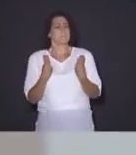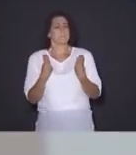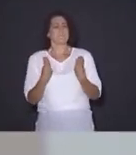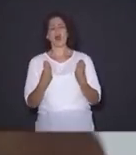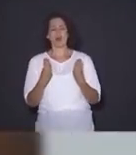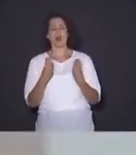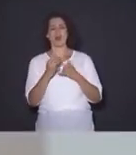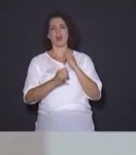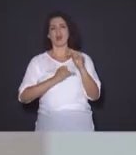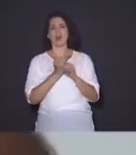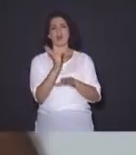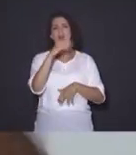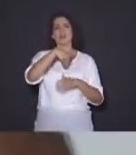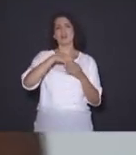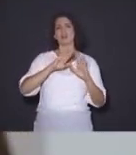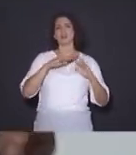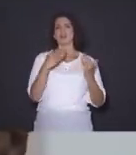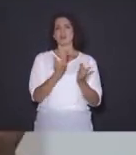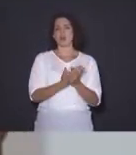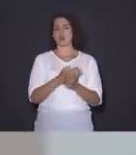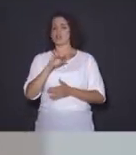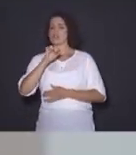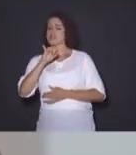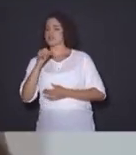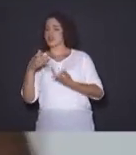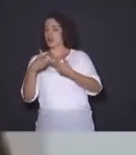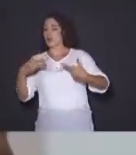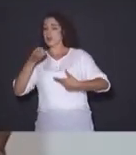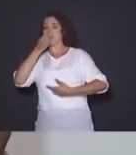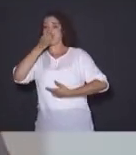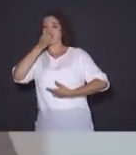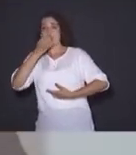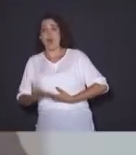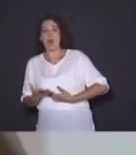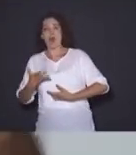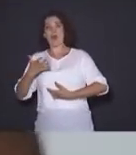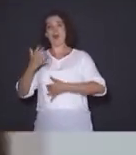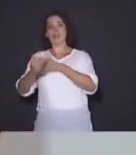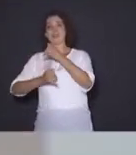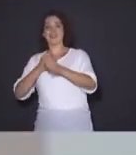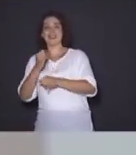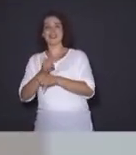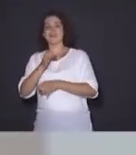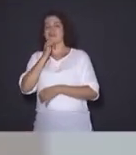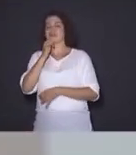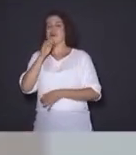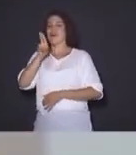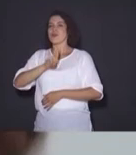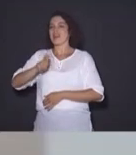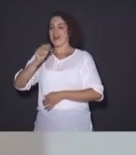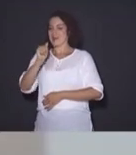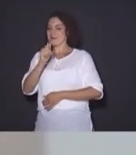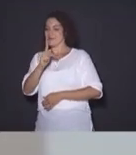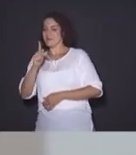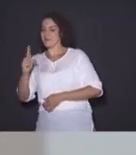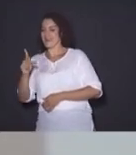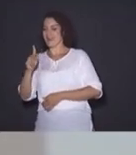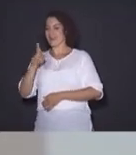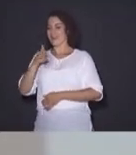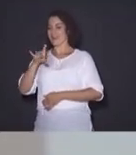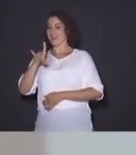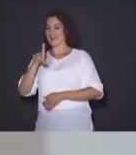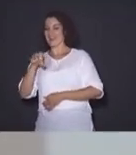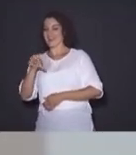xii tudo aquilo que é o bacana na internet que navegar nas redes sociais que usar os aplicativos termina sendo